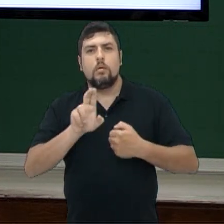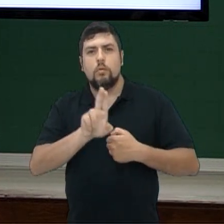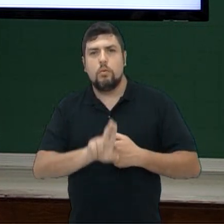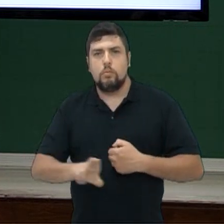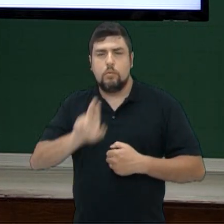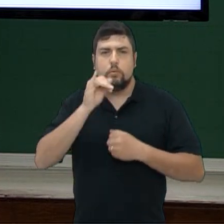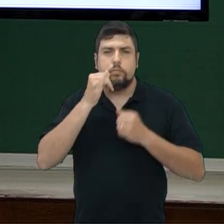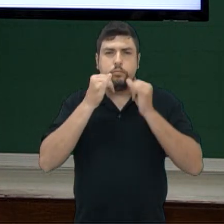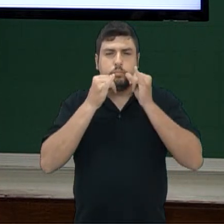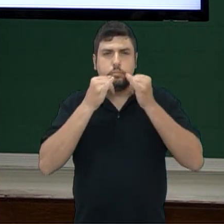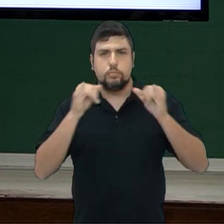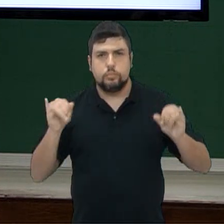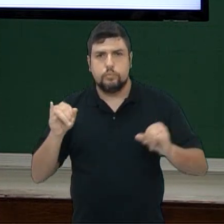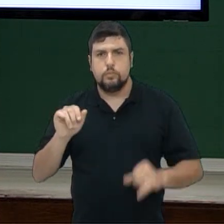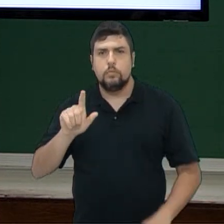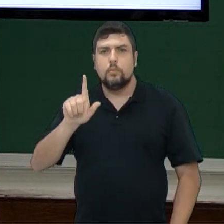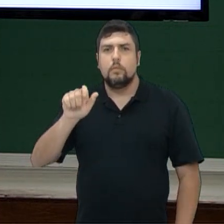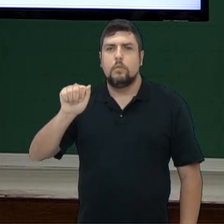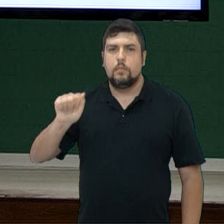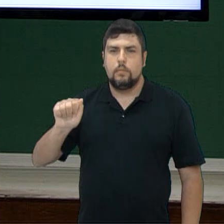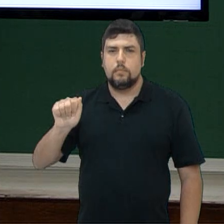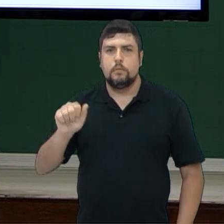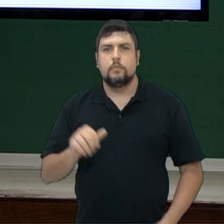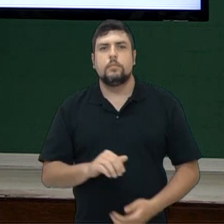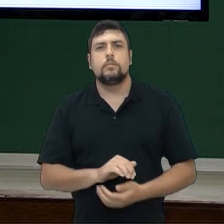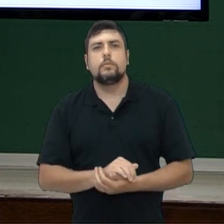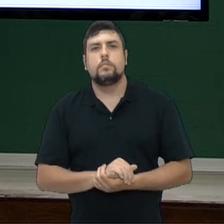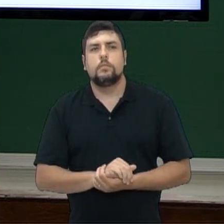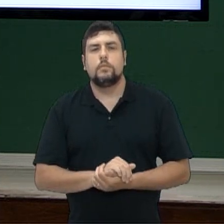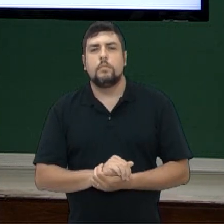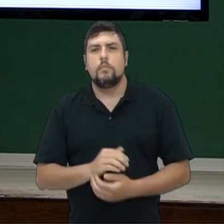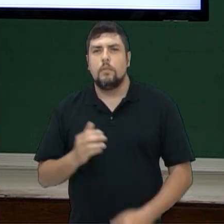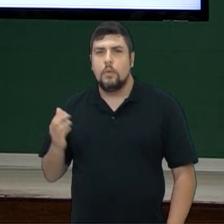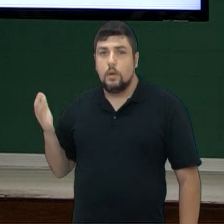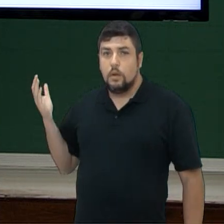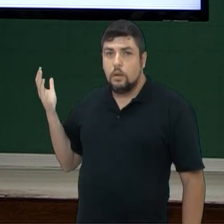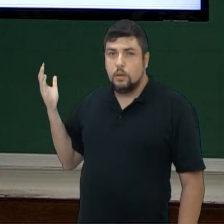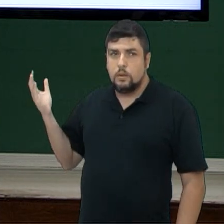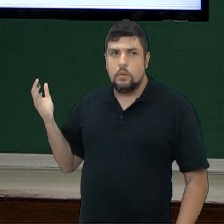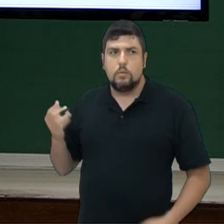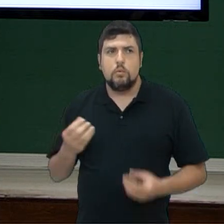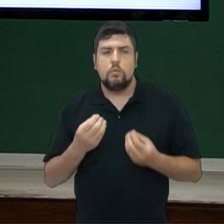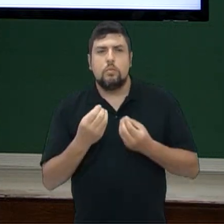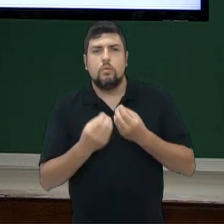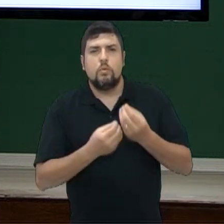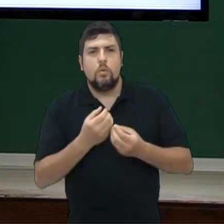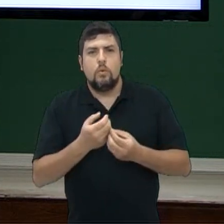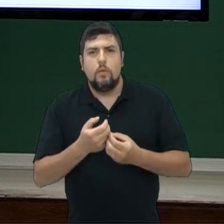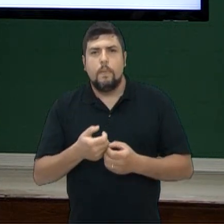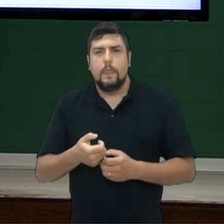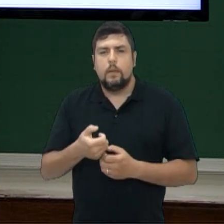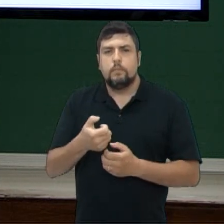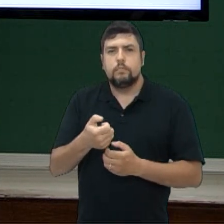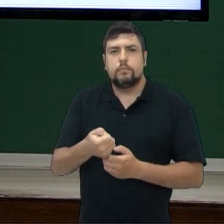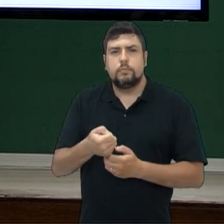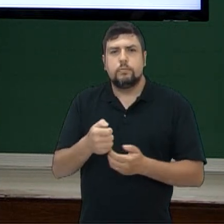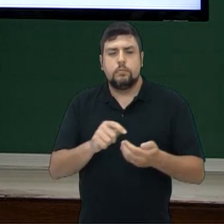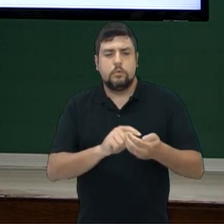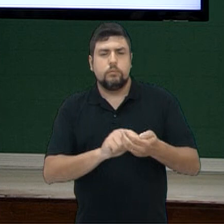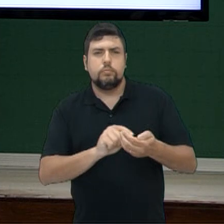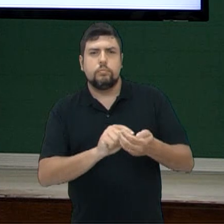temos um medidor de corrente elétrica. Medidor de corrente elétrica é chamado de